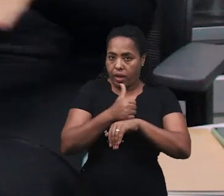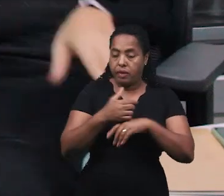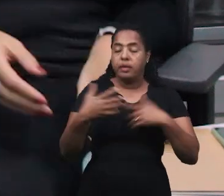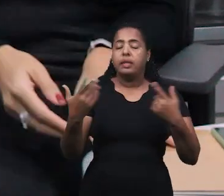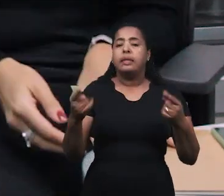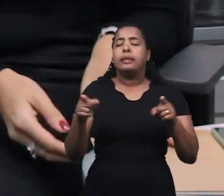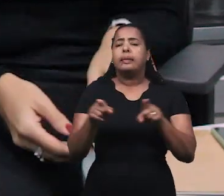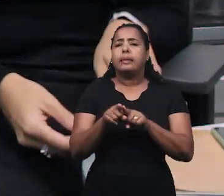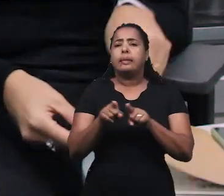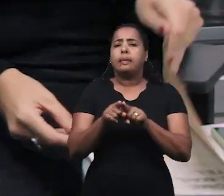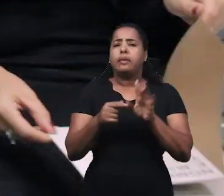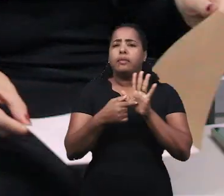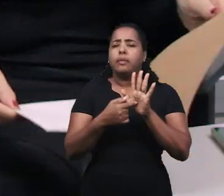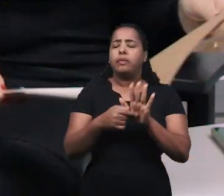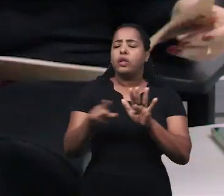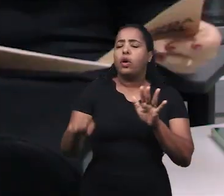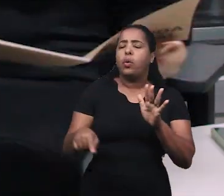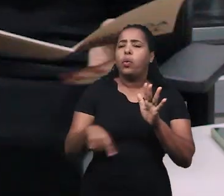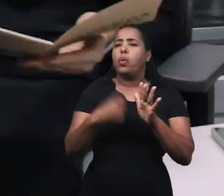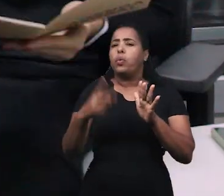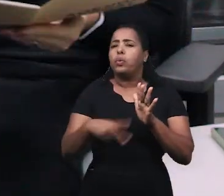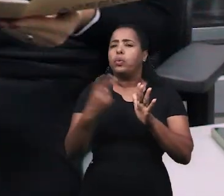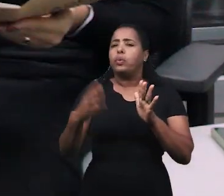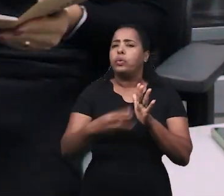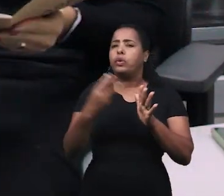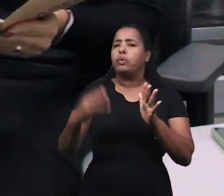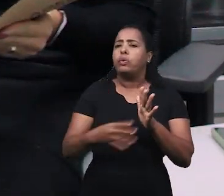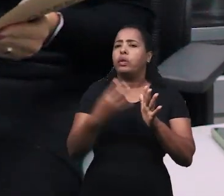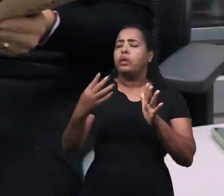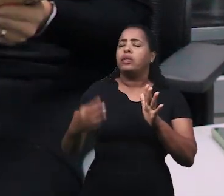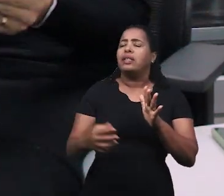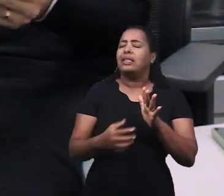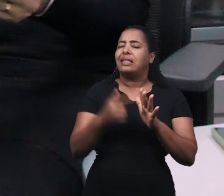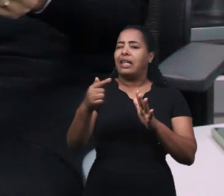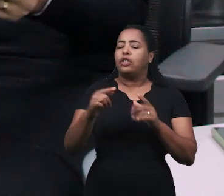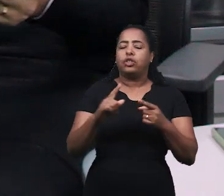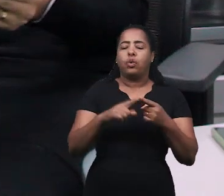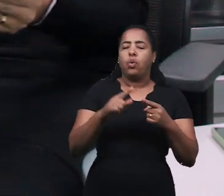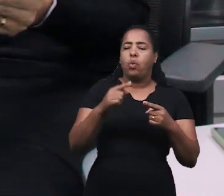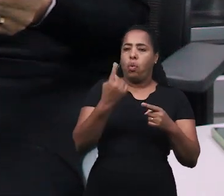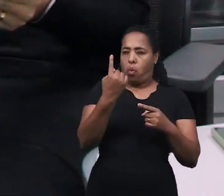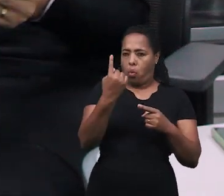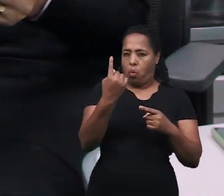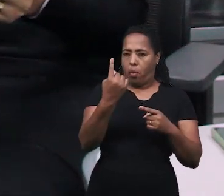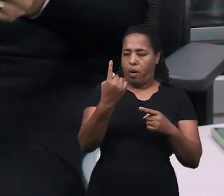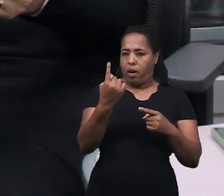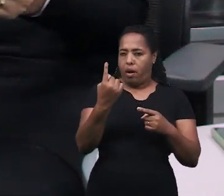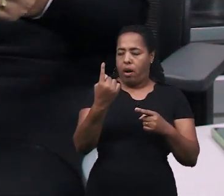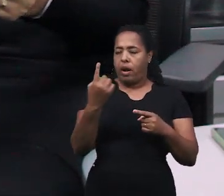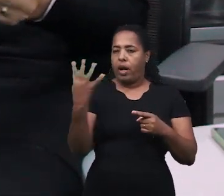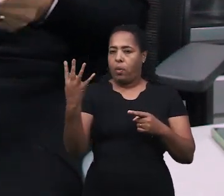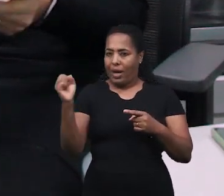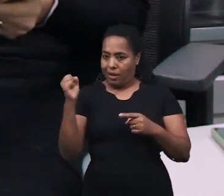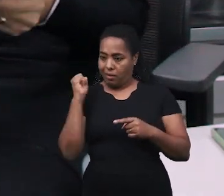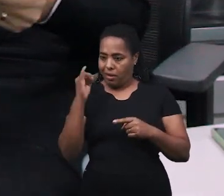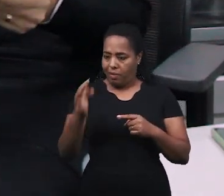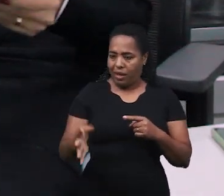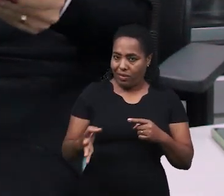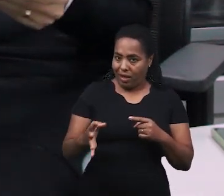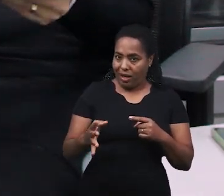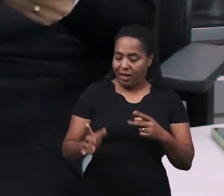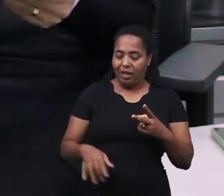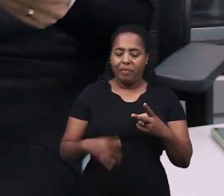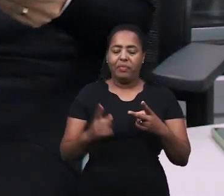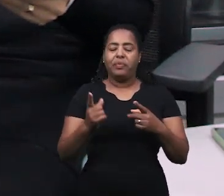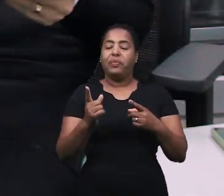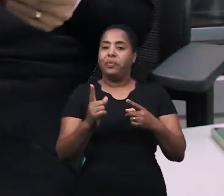é passado, se não me engano, 7 vezes. Eu posso até falar aqui os horários. 1h40 é da madrugada, viu?